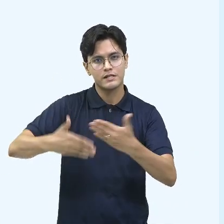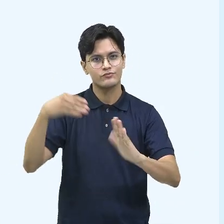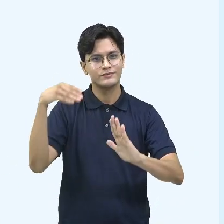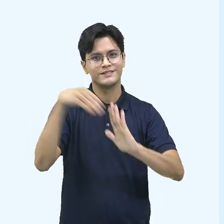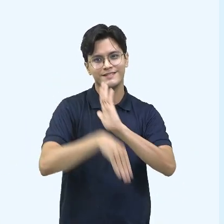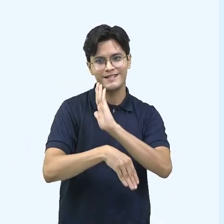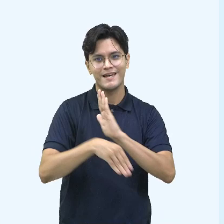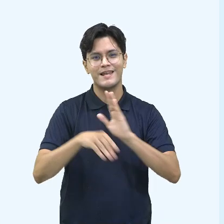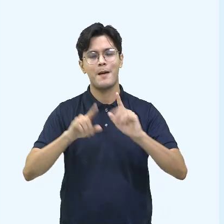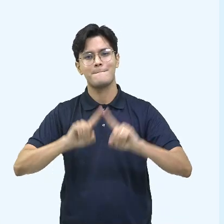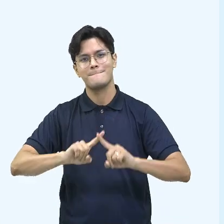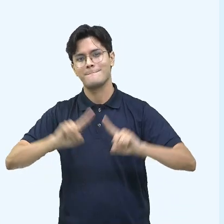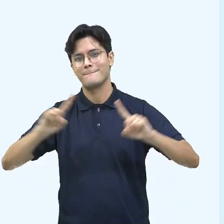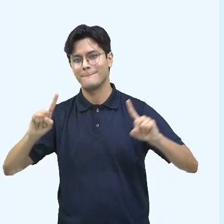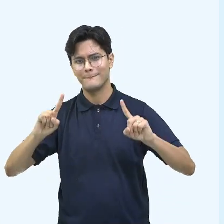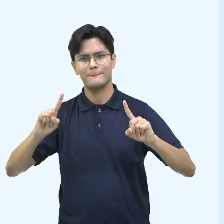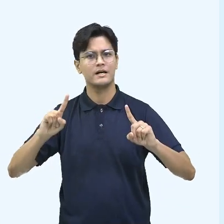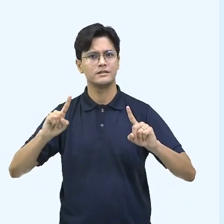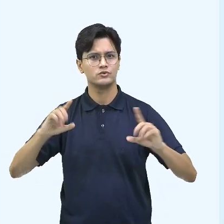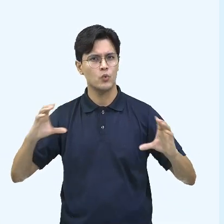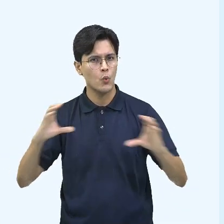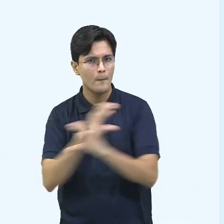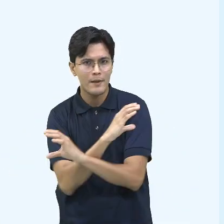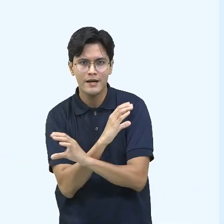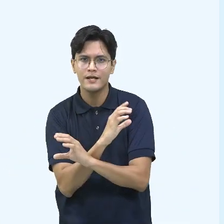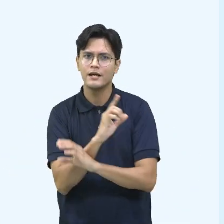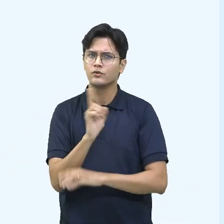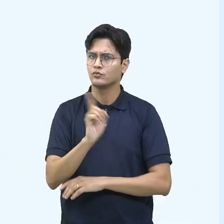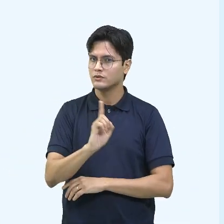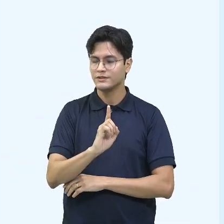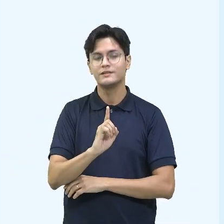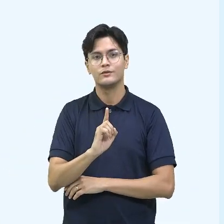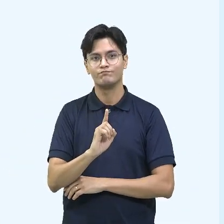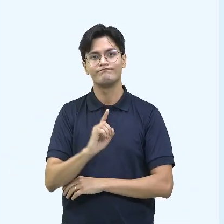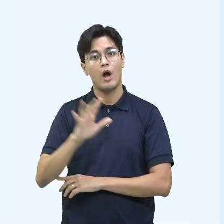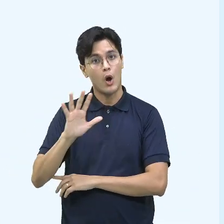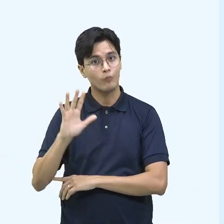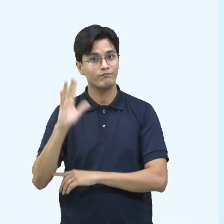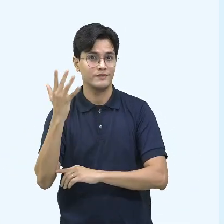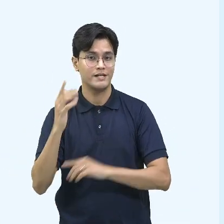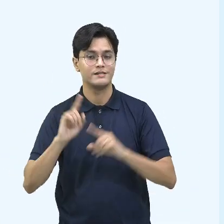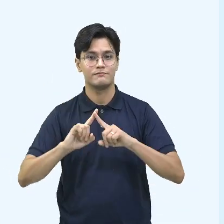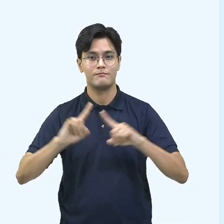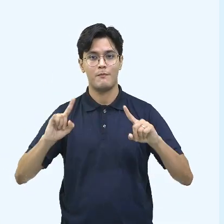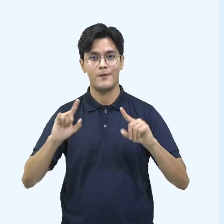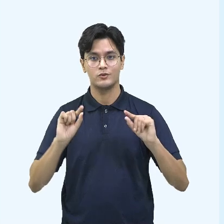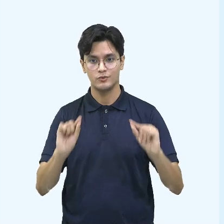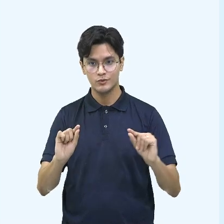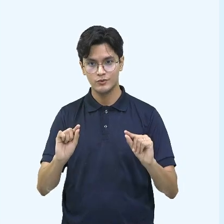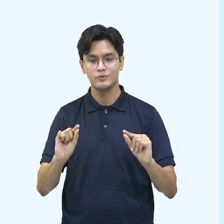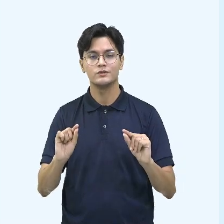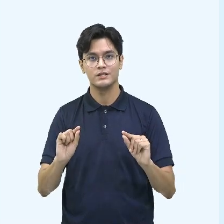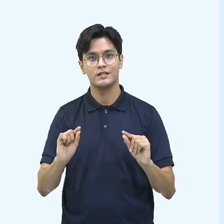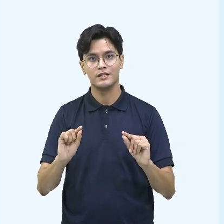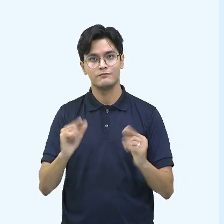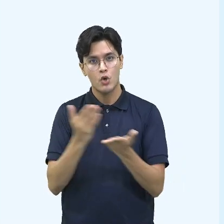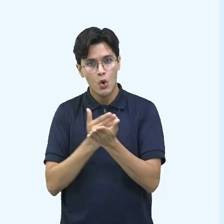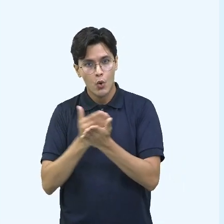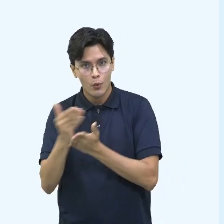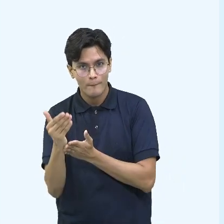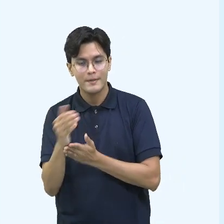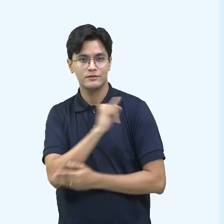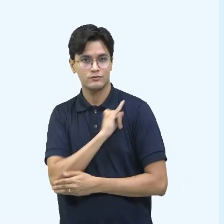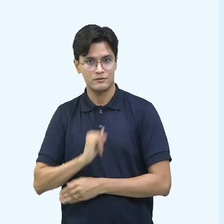ser como um todo. Ele vai acontecer, mas primeiramente do Império Romano